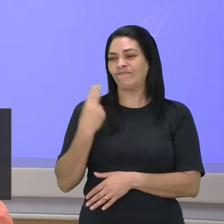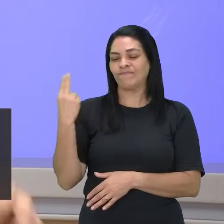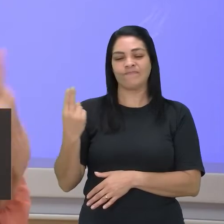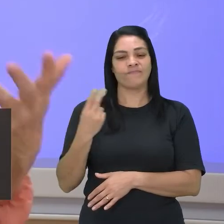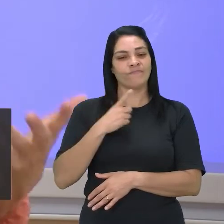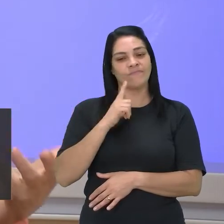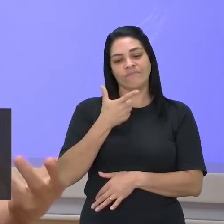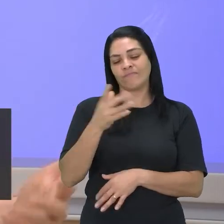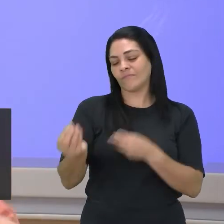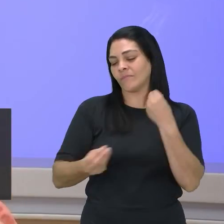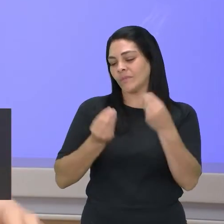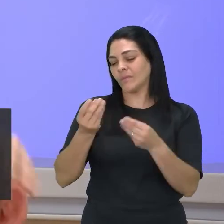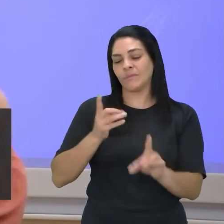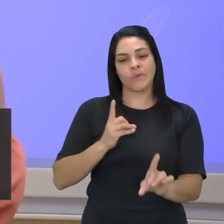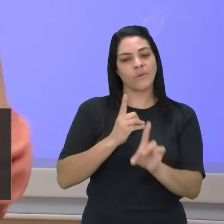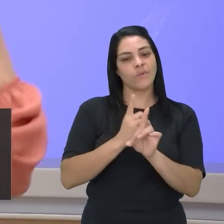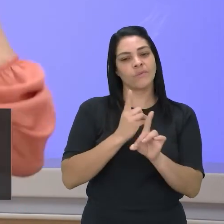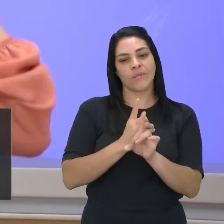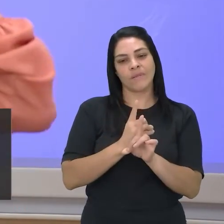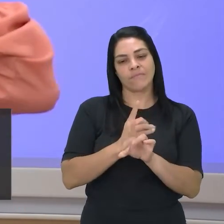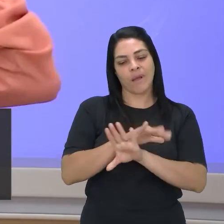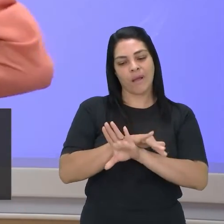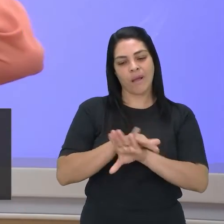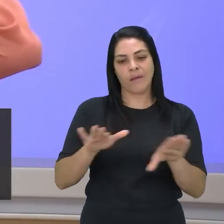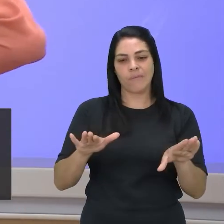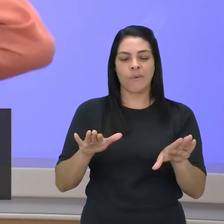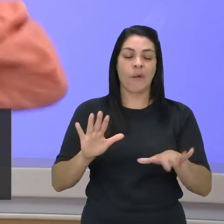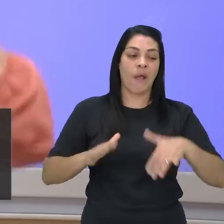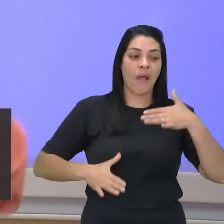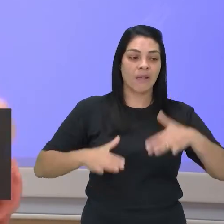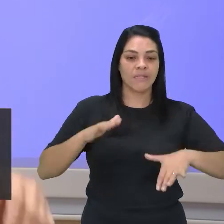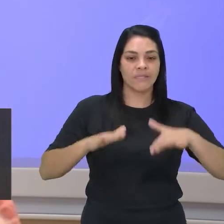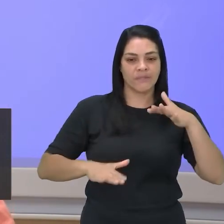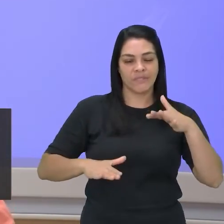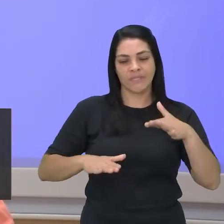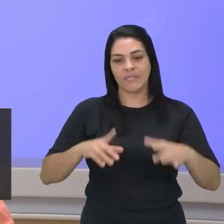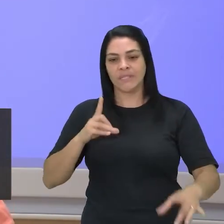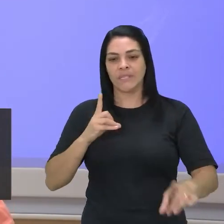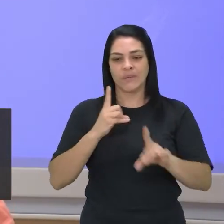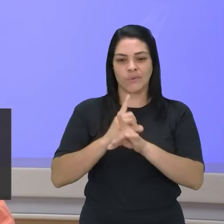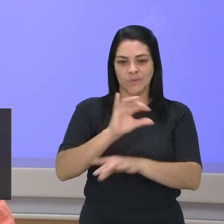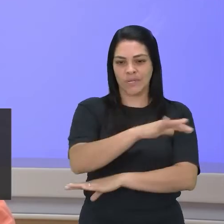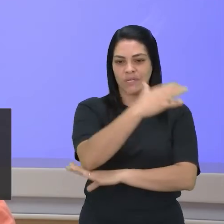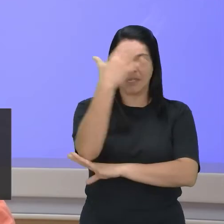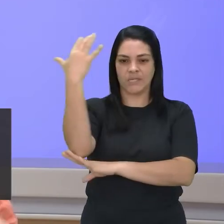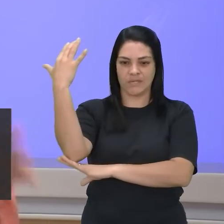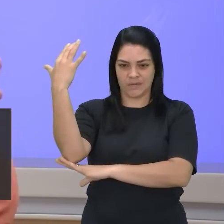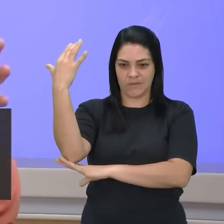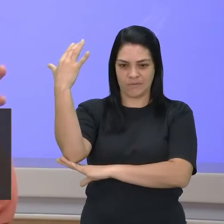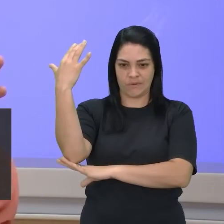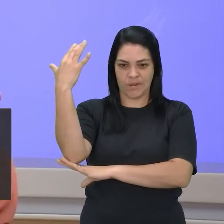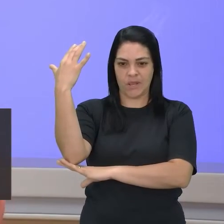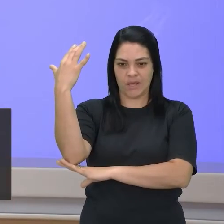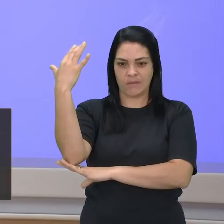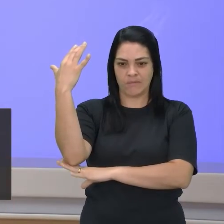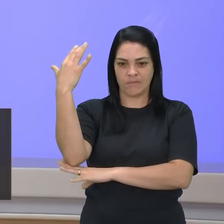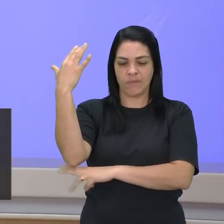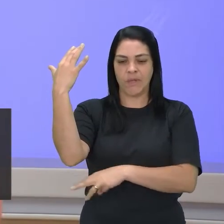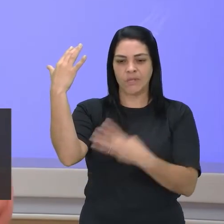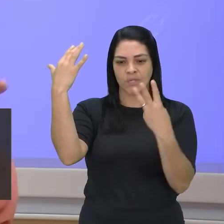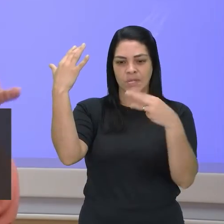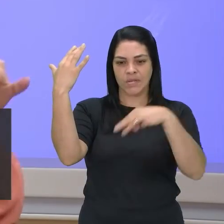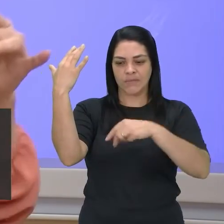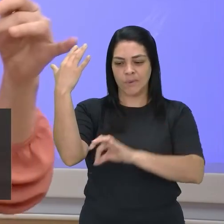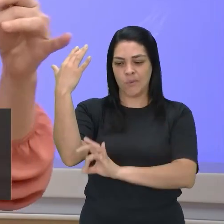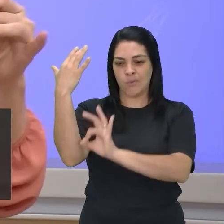muito encontrar esse tipo. A gente até encontra a de árvore, que é aquela que mais de 3 metros, mas essa, que é